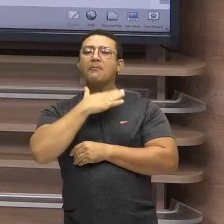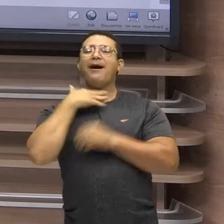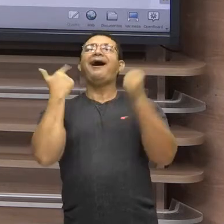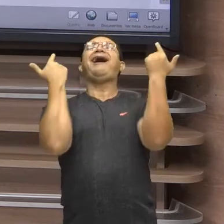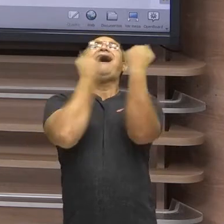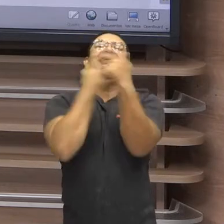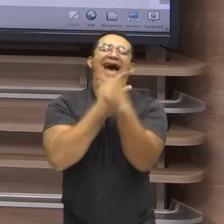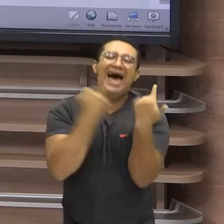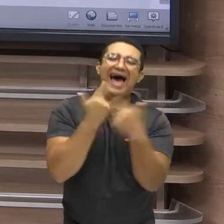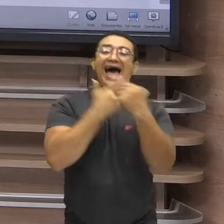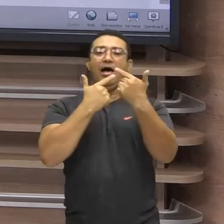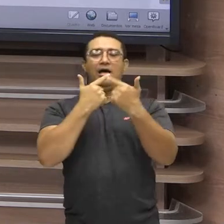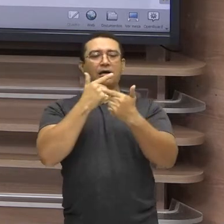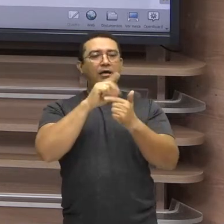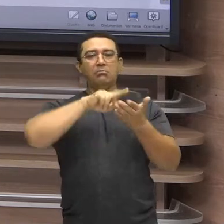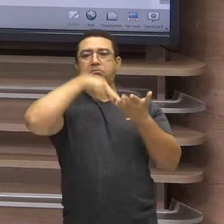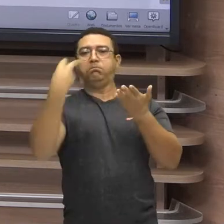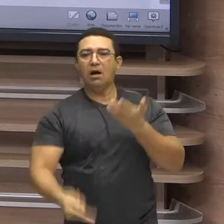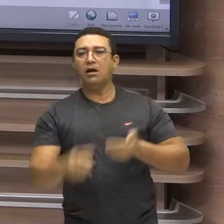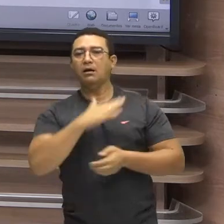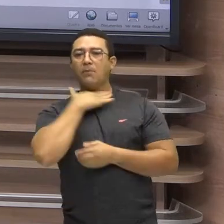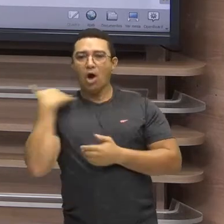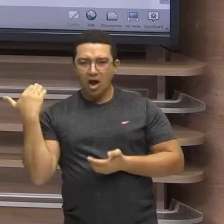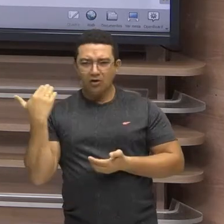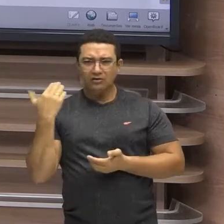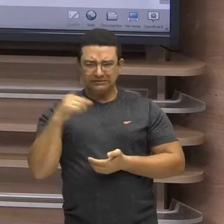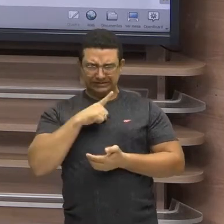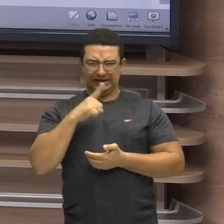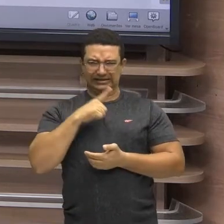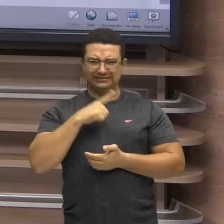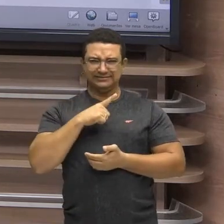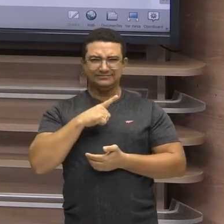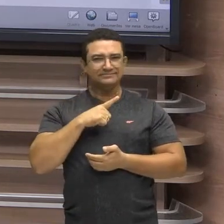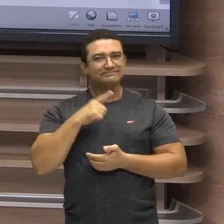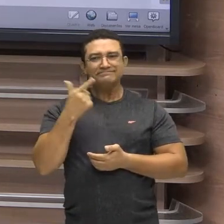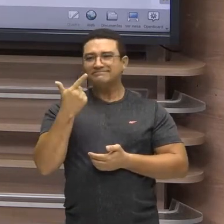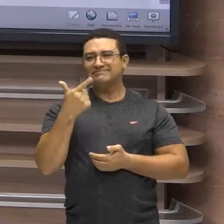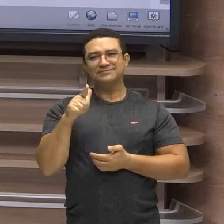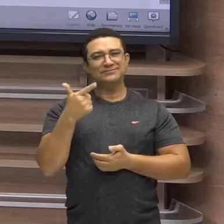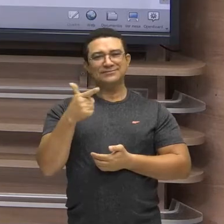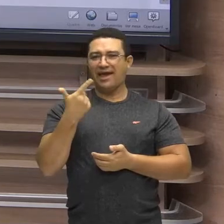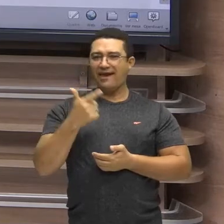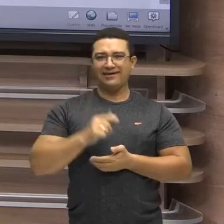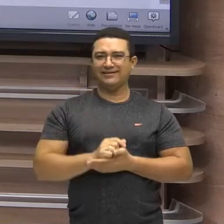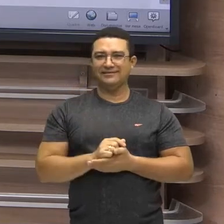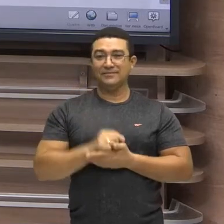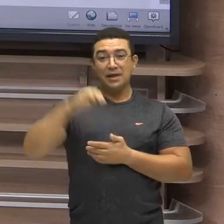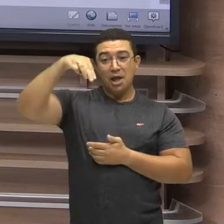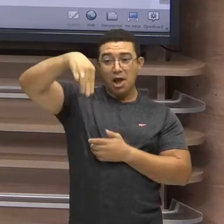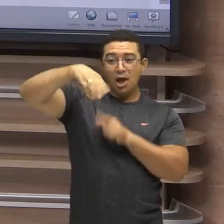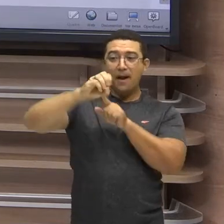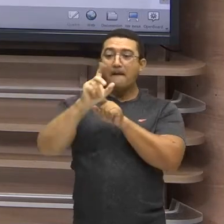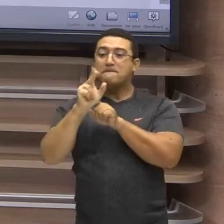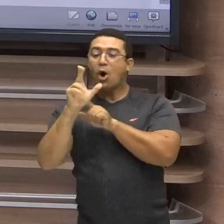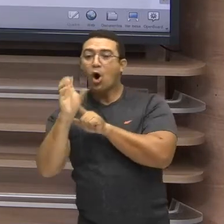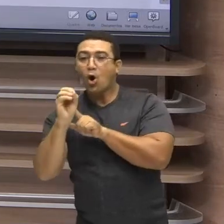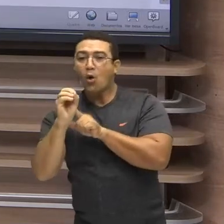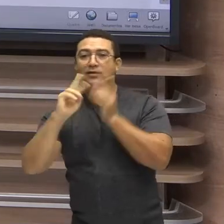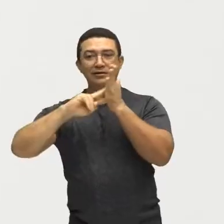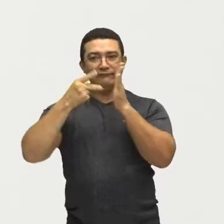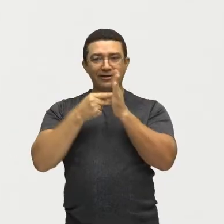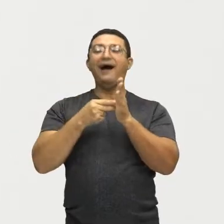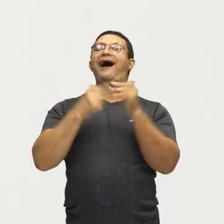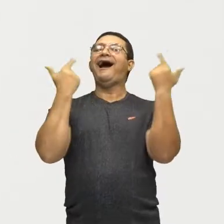né? Isso não é um exagero? A gente quer dizer, a gente quer intensificar, que a gente riu bastante,